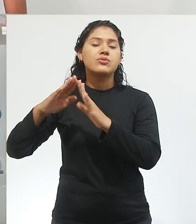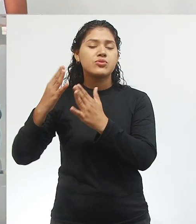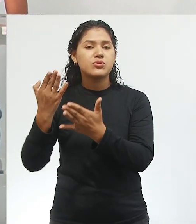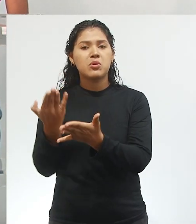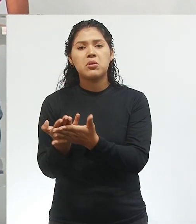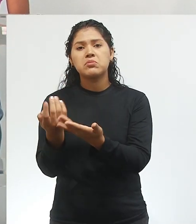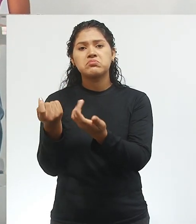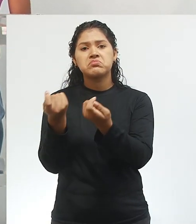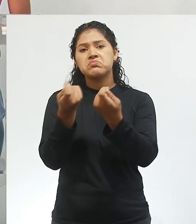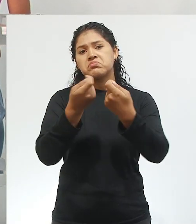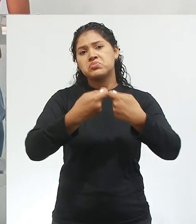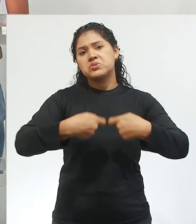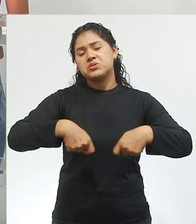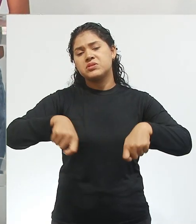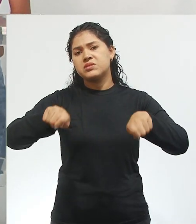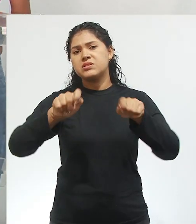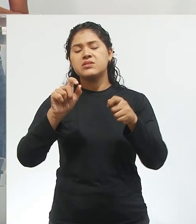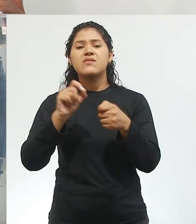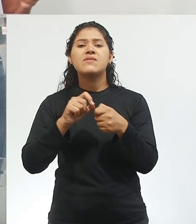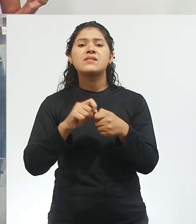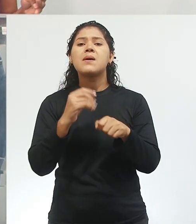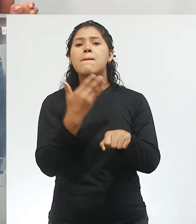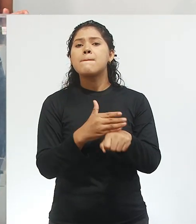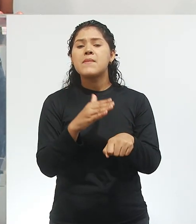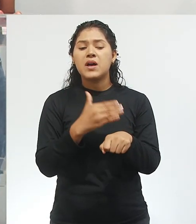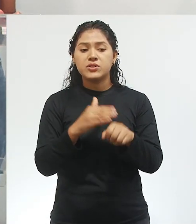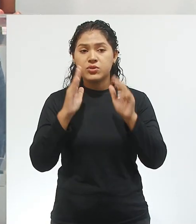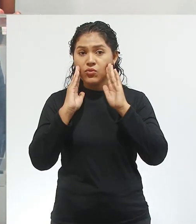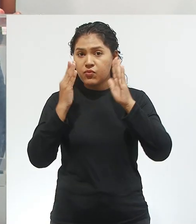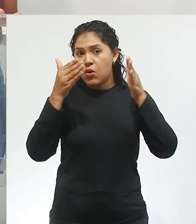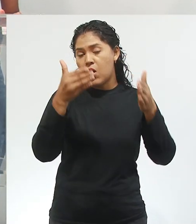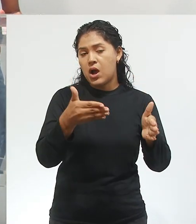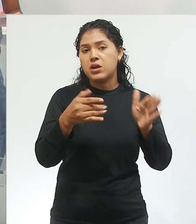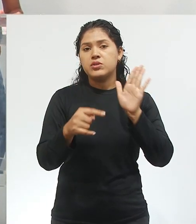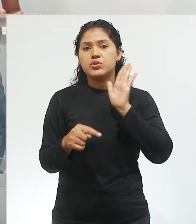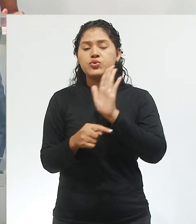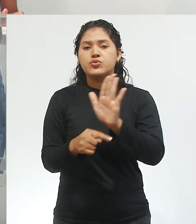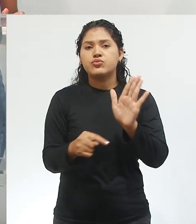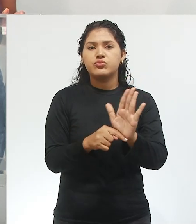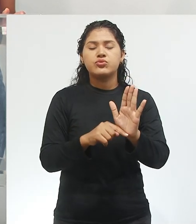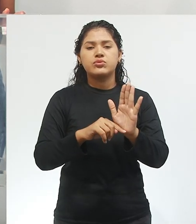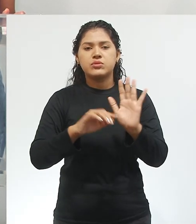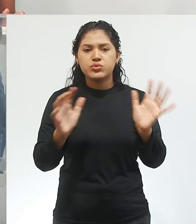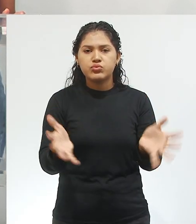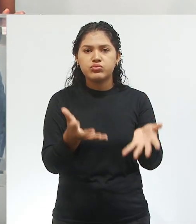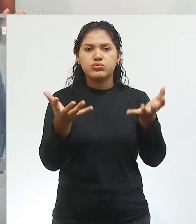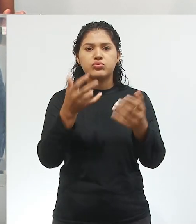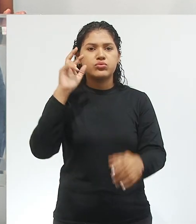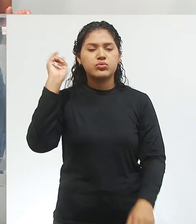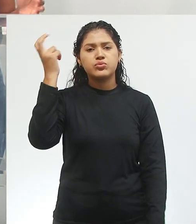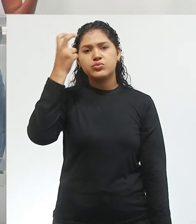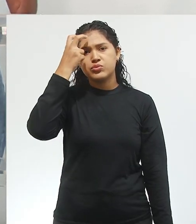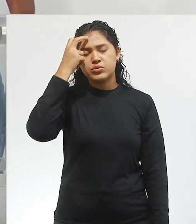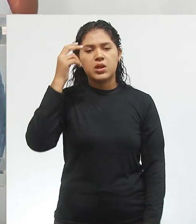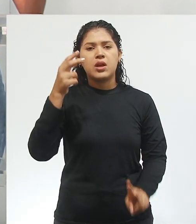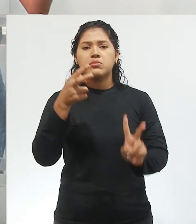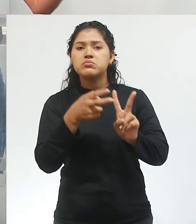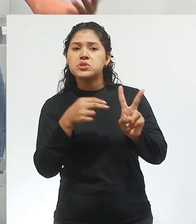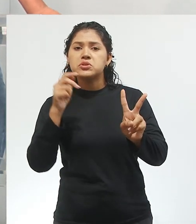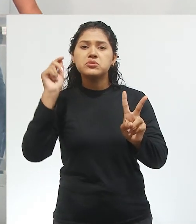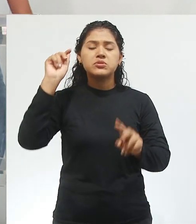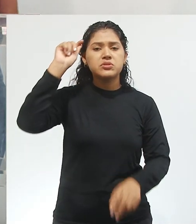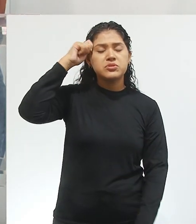não precisam fazer ações específicas voltadas para as questões indígenas e negras, porque ela já